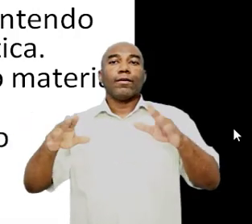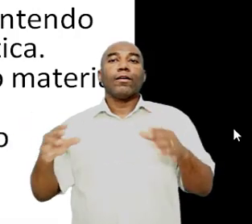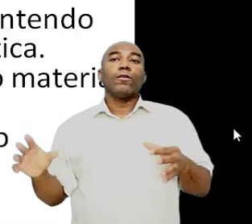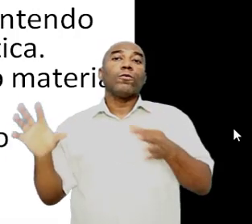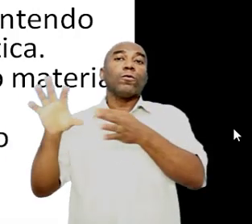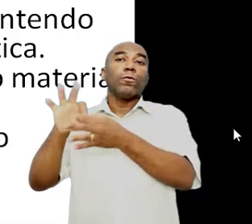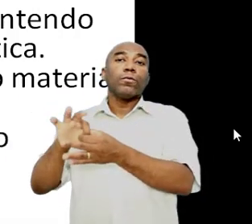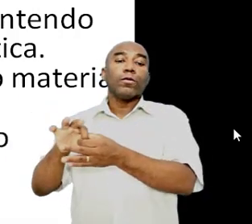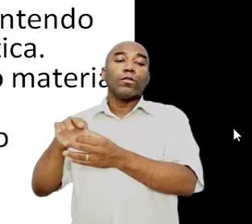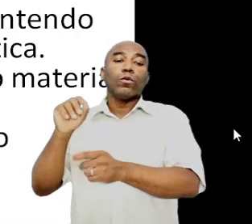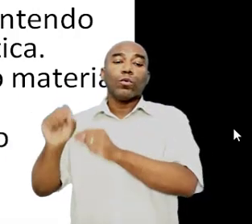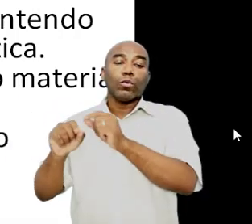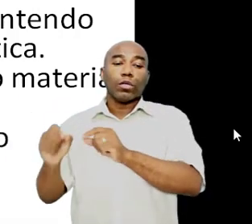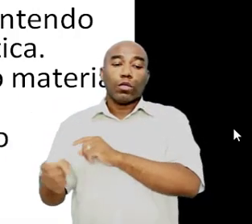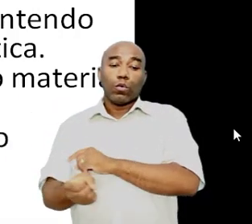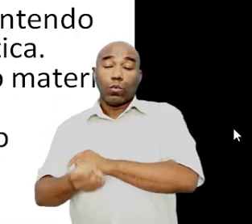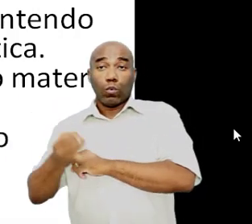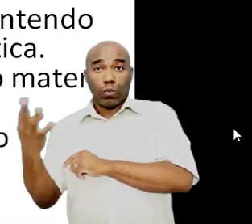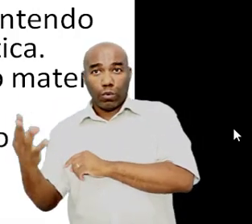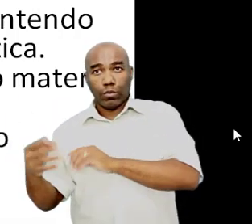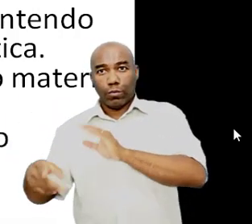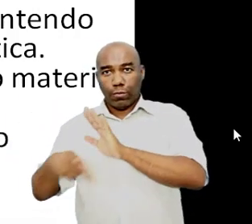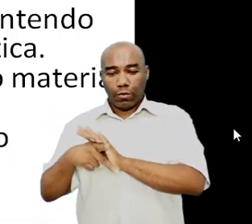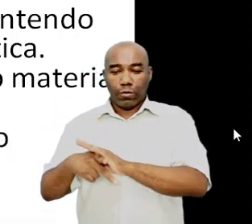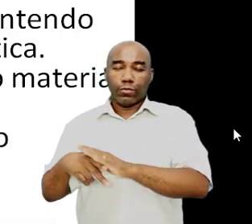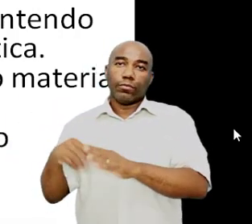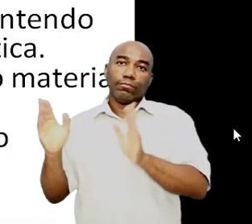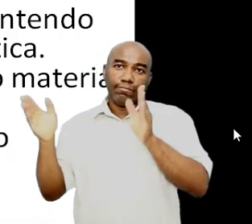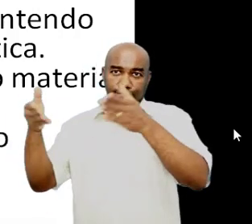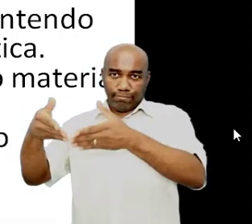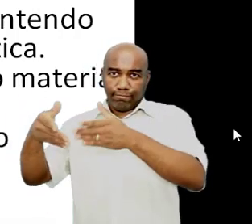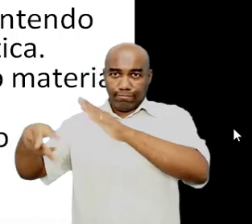Acoplada de um número de referência.